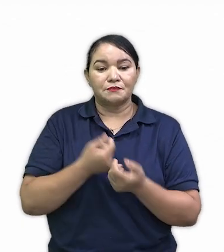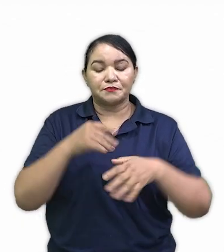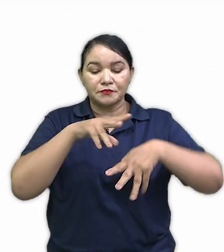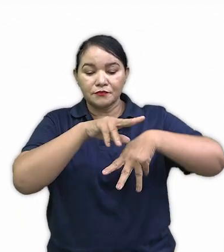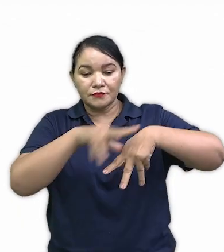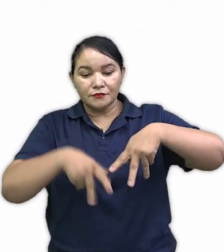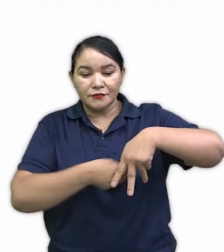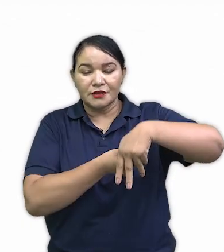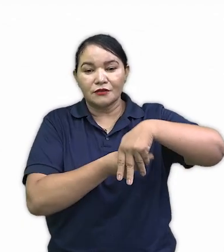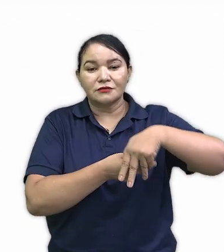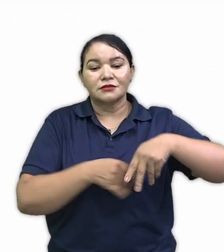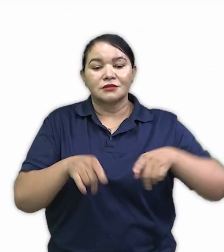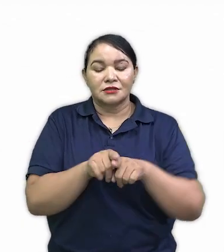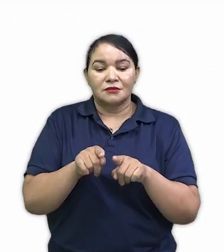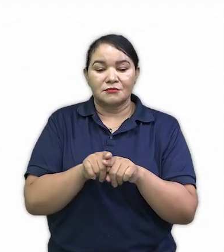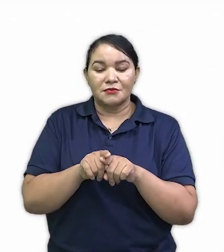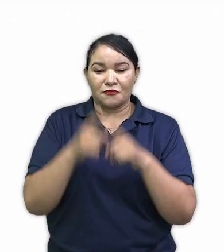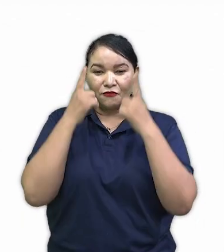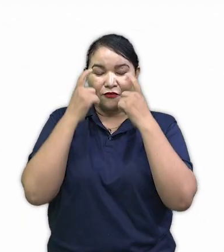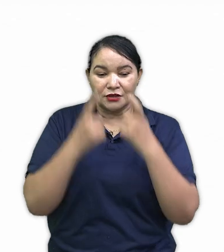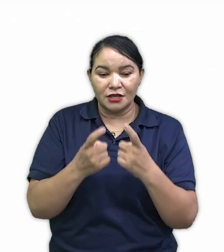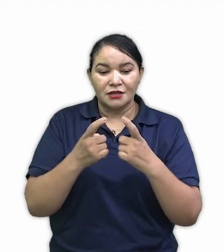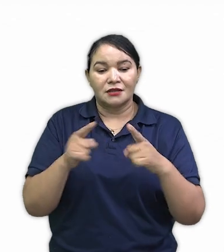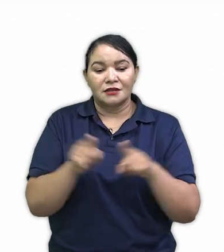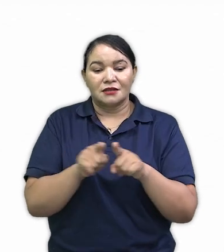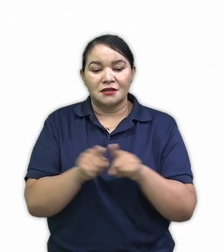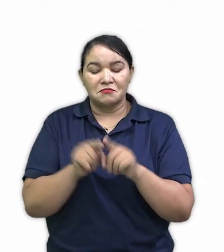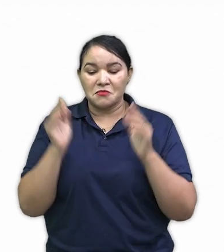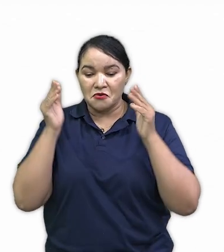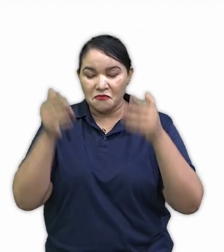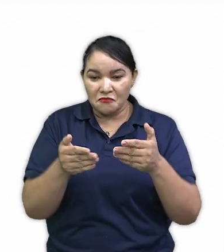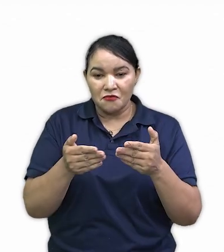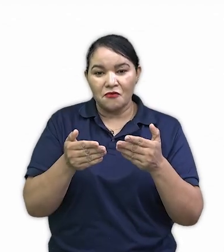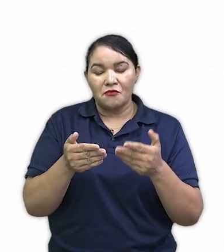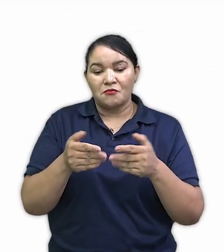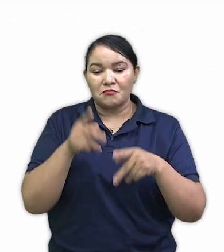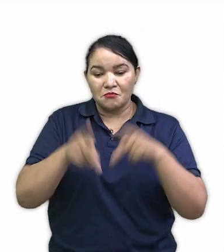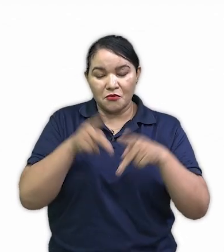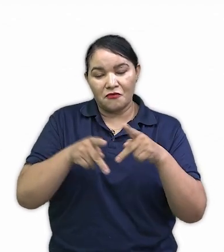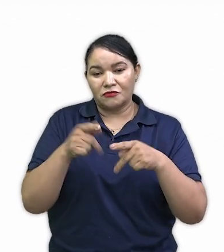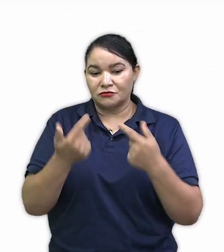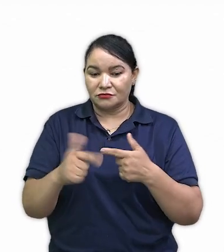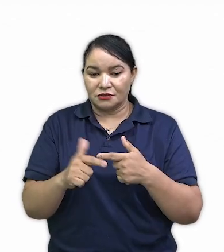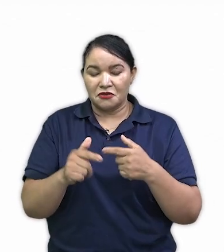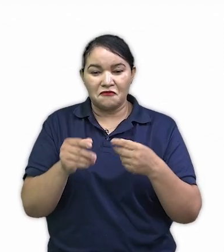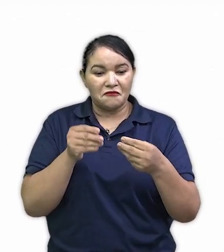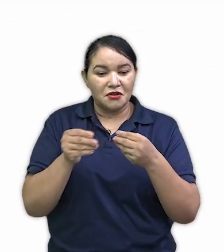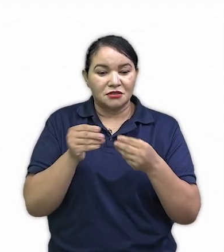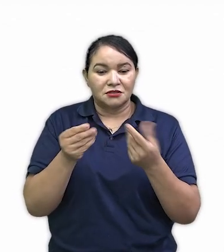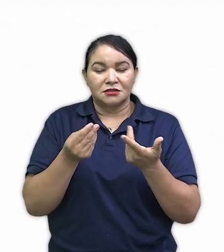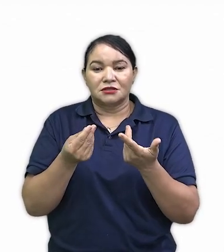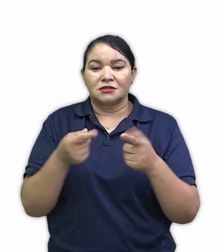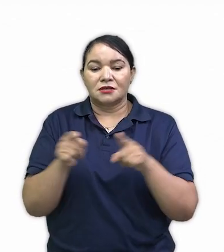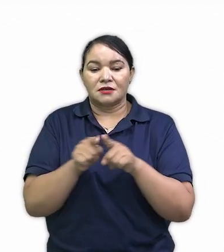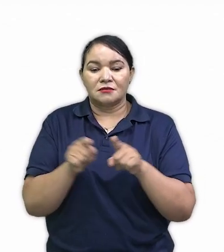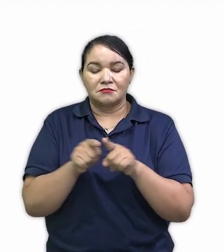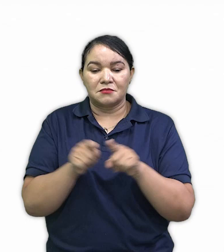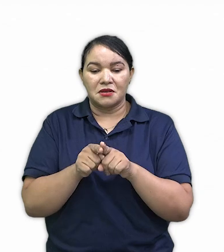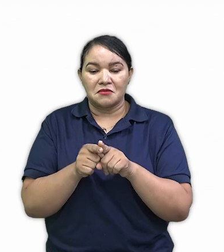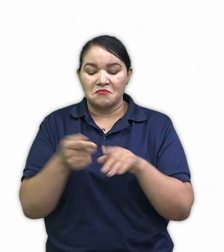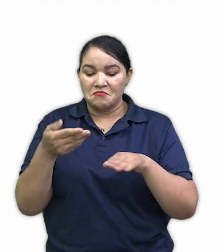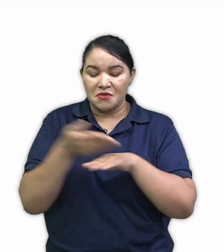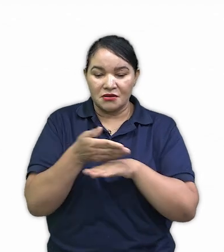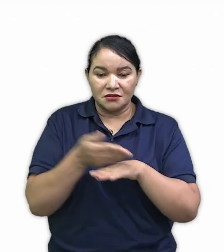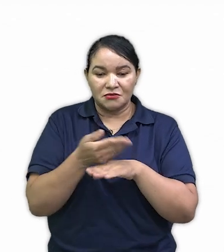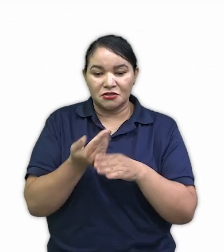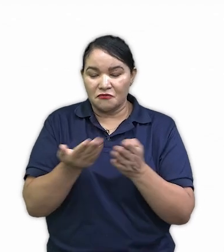violenta, desconectada do povo, centrada em interesses próprios, inflexível e pouco aberta